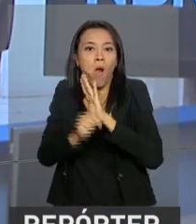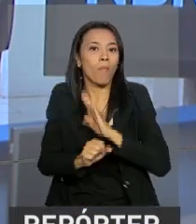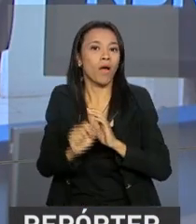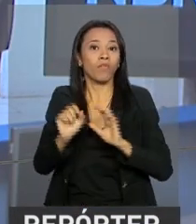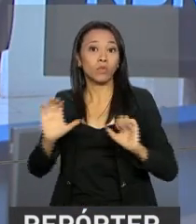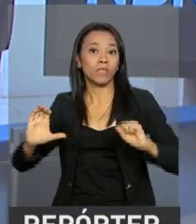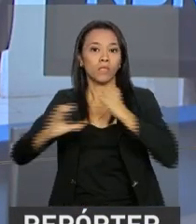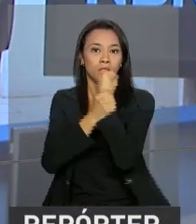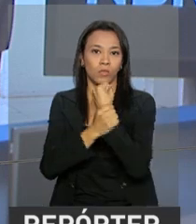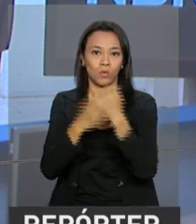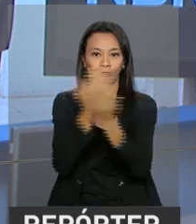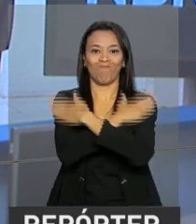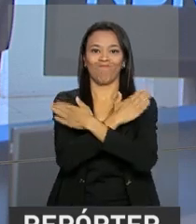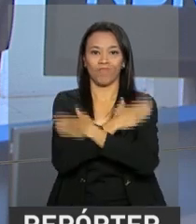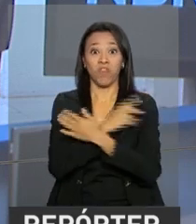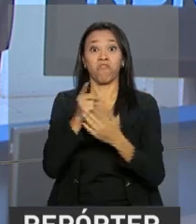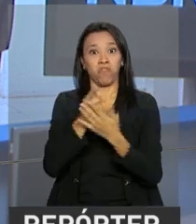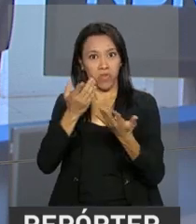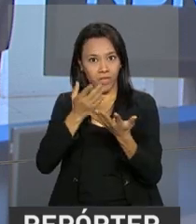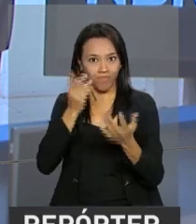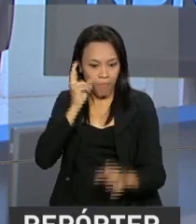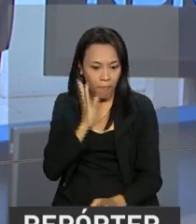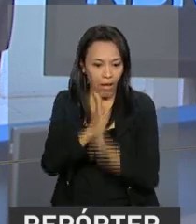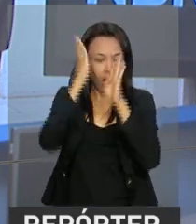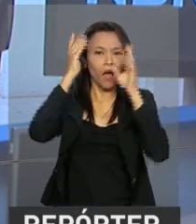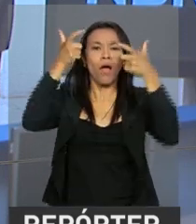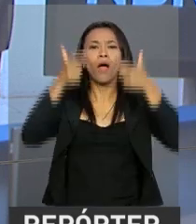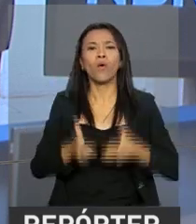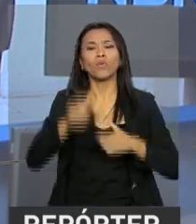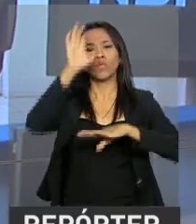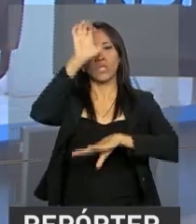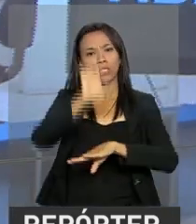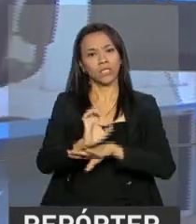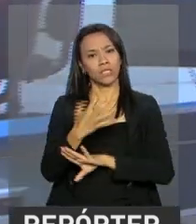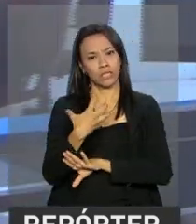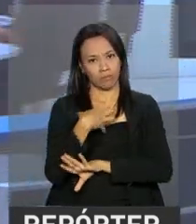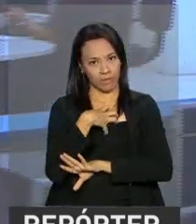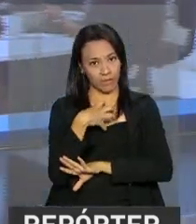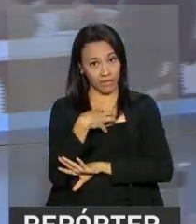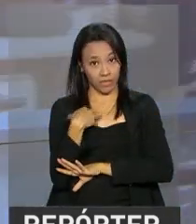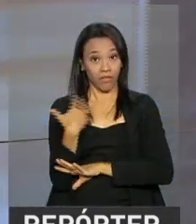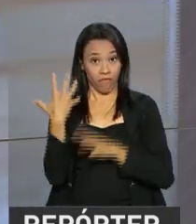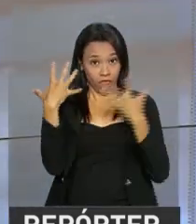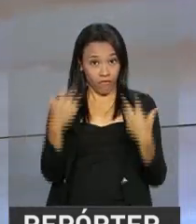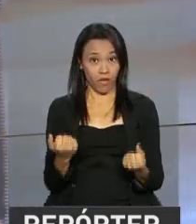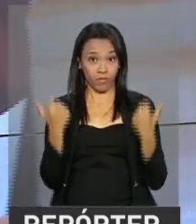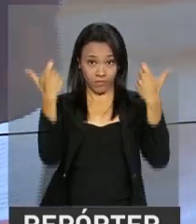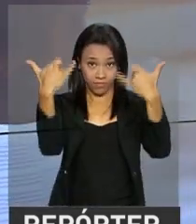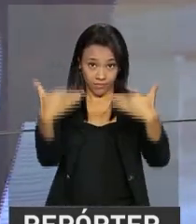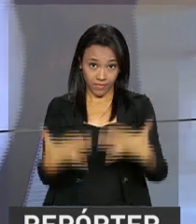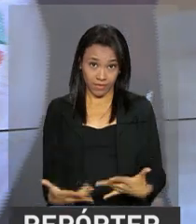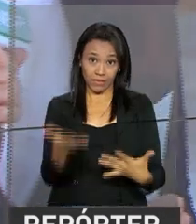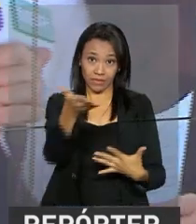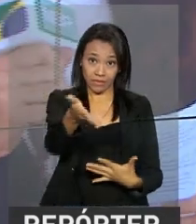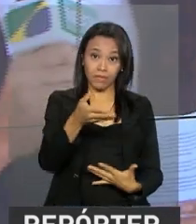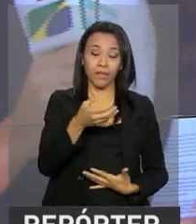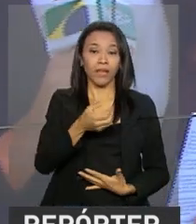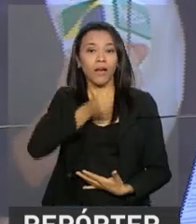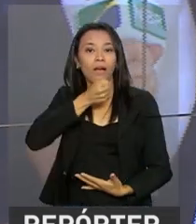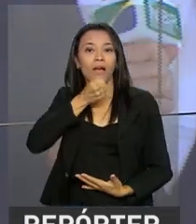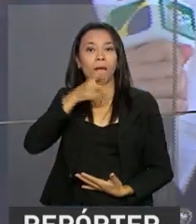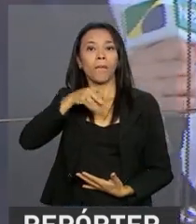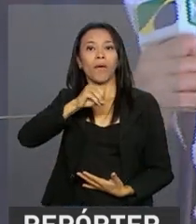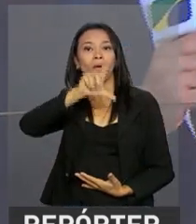foi desarticulada na Bahia. Sobre esse assunto eu converso agora com a repórter Paola Diorte, que tem mais informações sobre esse